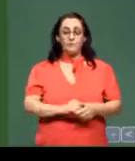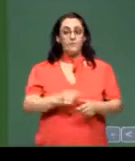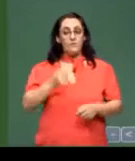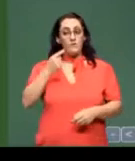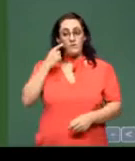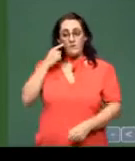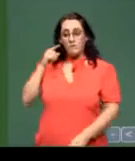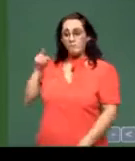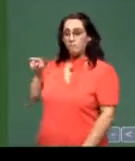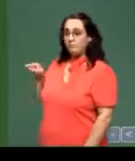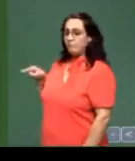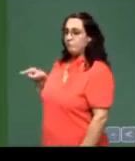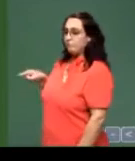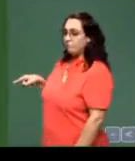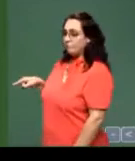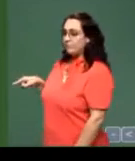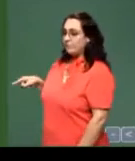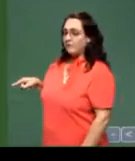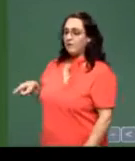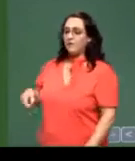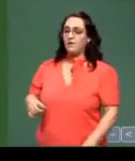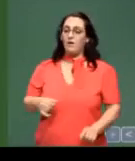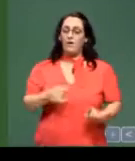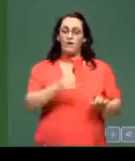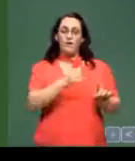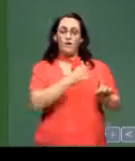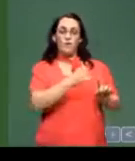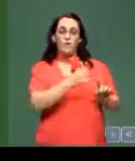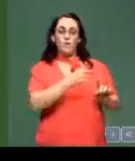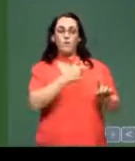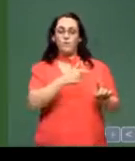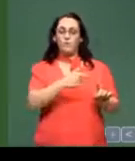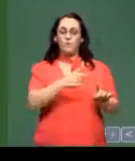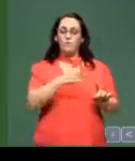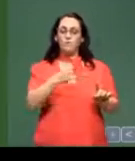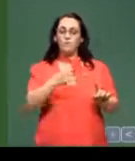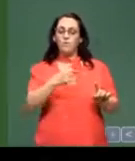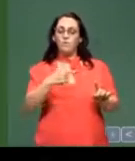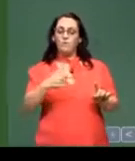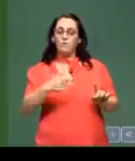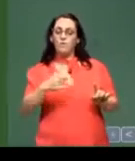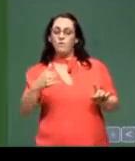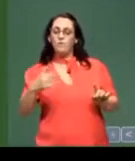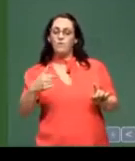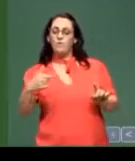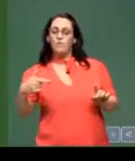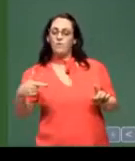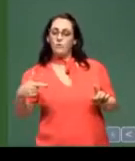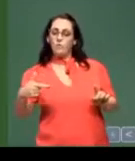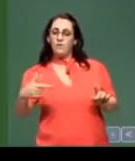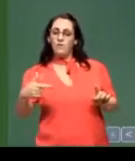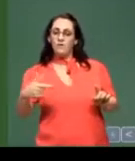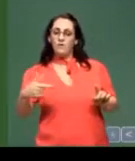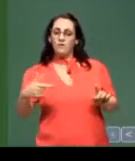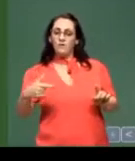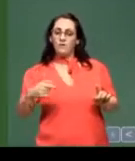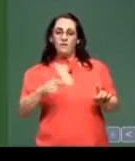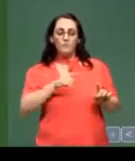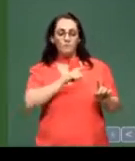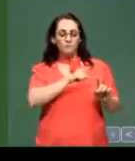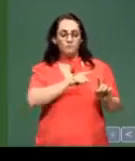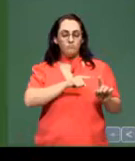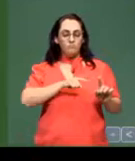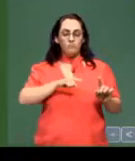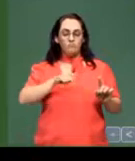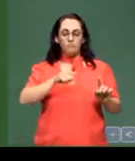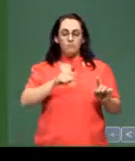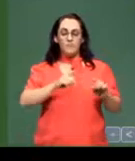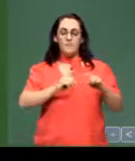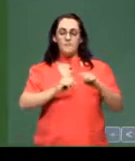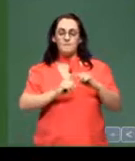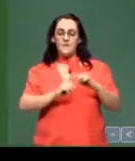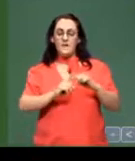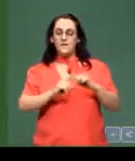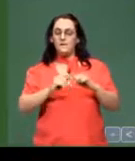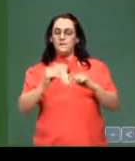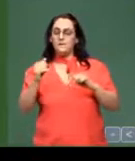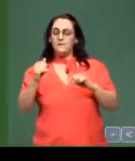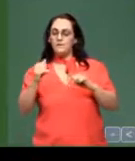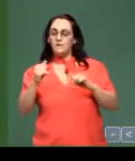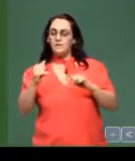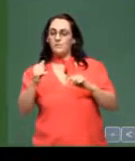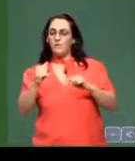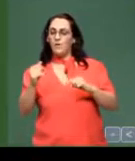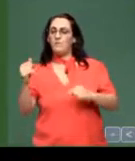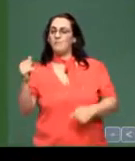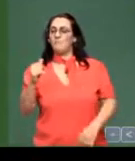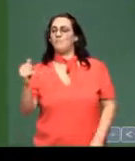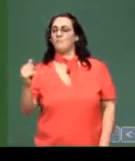2 vezes menos 2 vezes menos 2. Menos vezes menos dá mais vezes menos dá menos